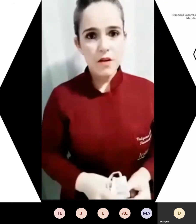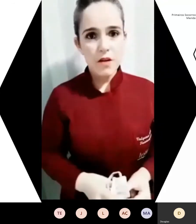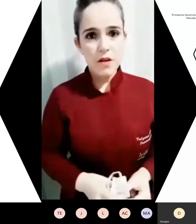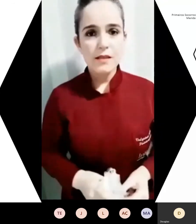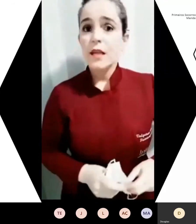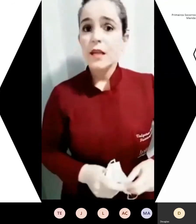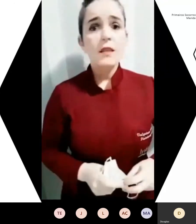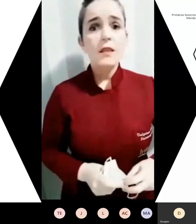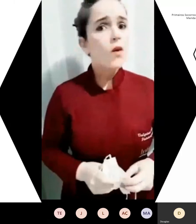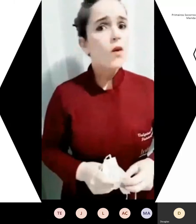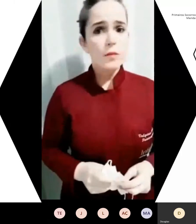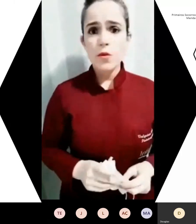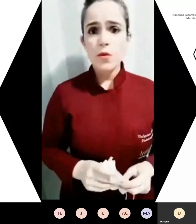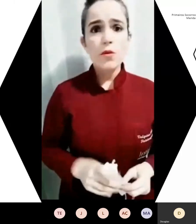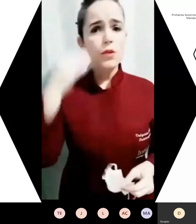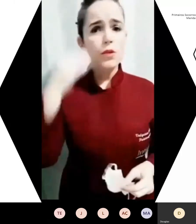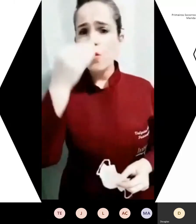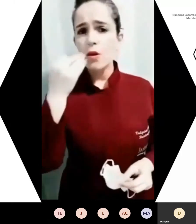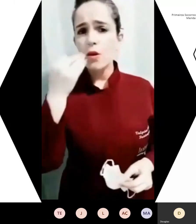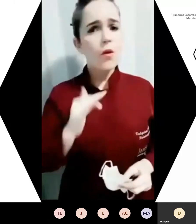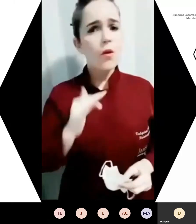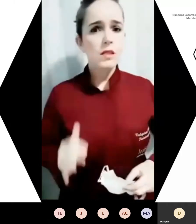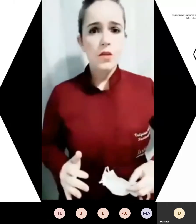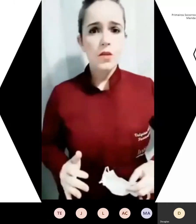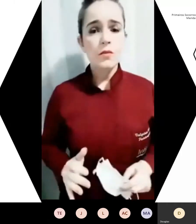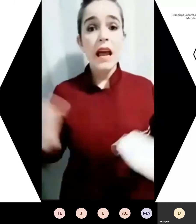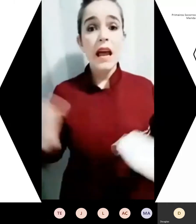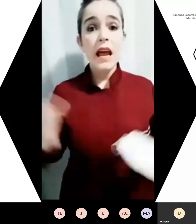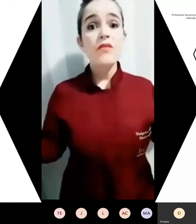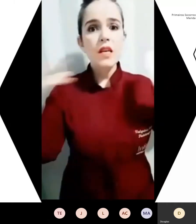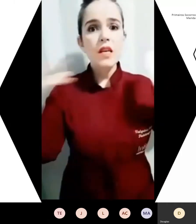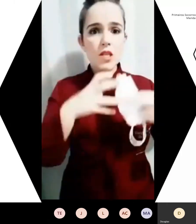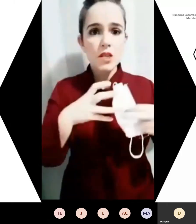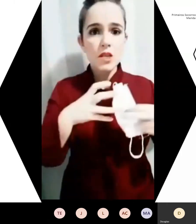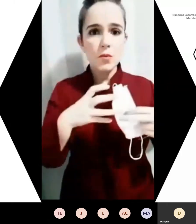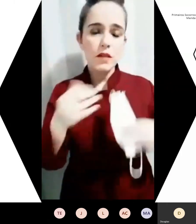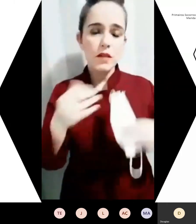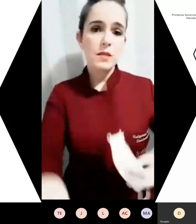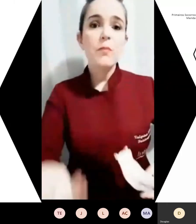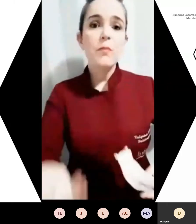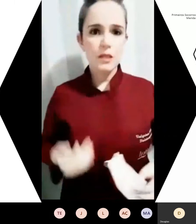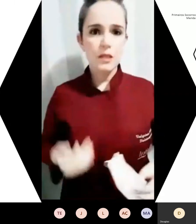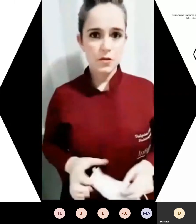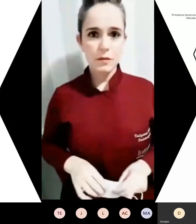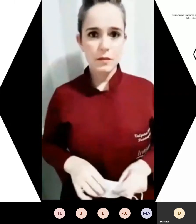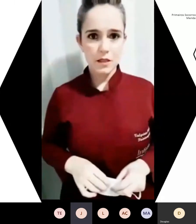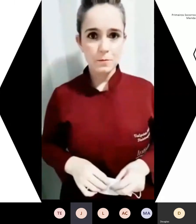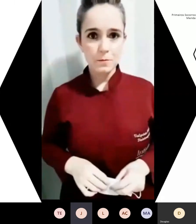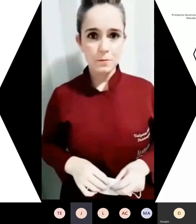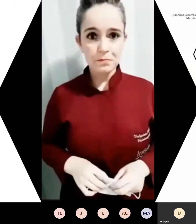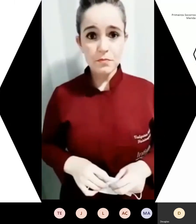você estiver com máscara, não coloque a mão no rosto, em olho, em mucosa nenhuma. Evite isso, porque você também pode estar